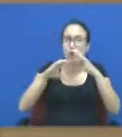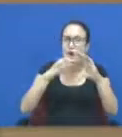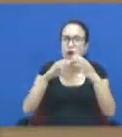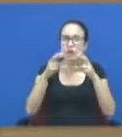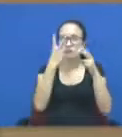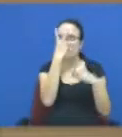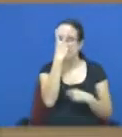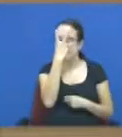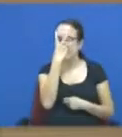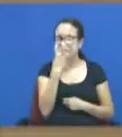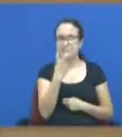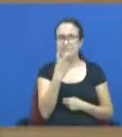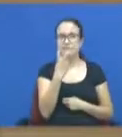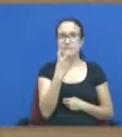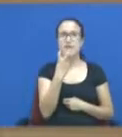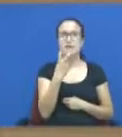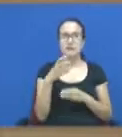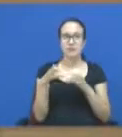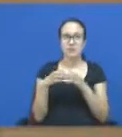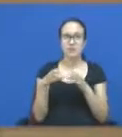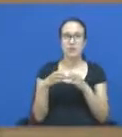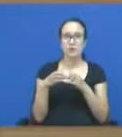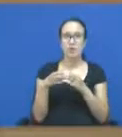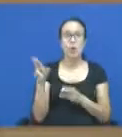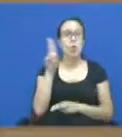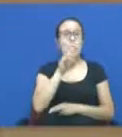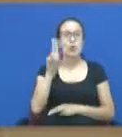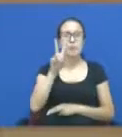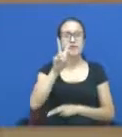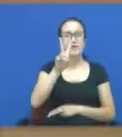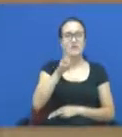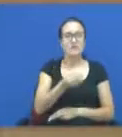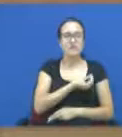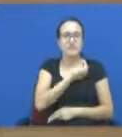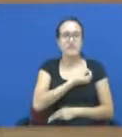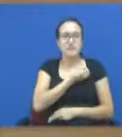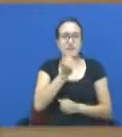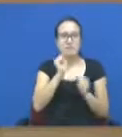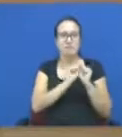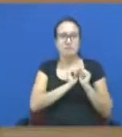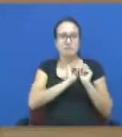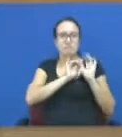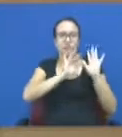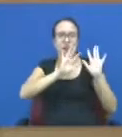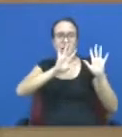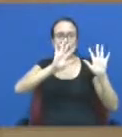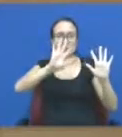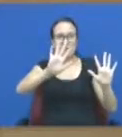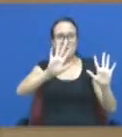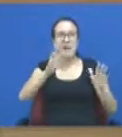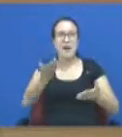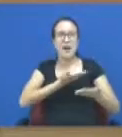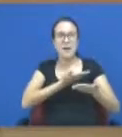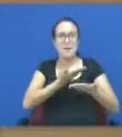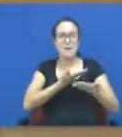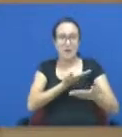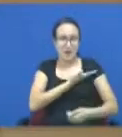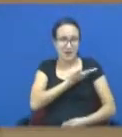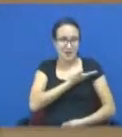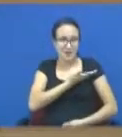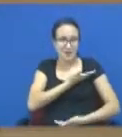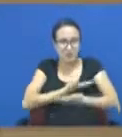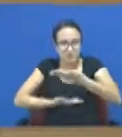anualmente no segundo semestre. O projeto não contém emendas e os pareceres são favoráveis. Está em discussão o